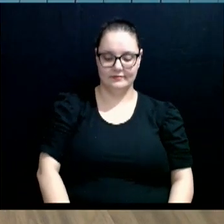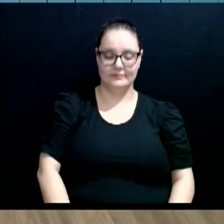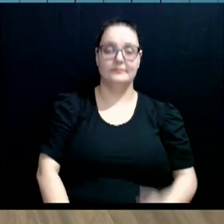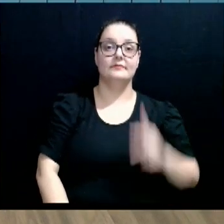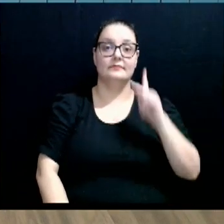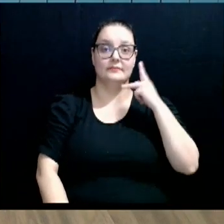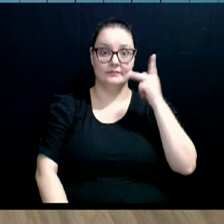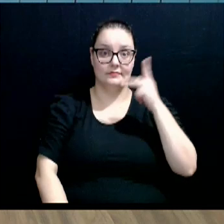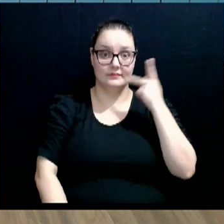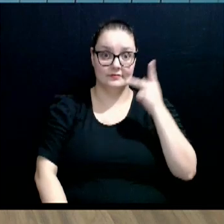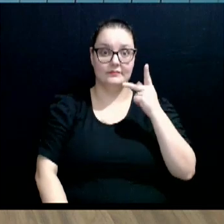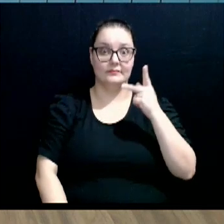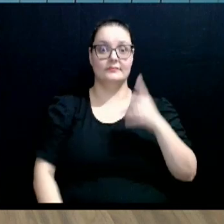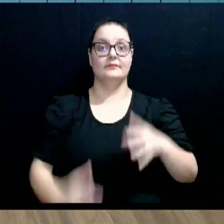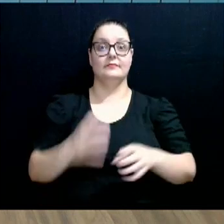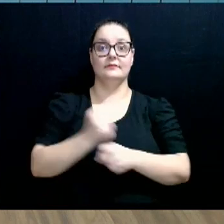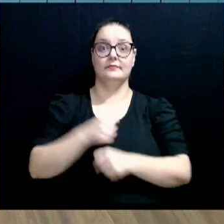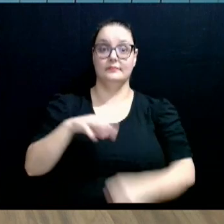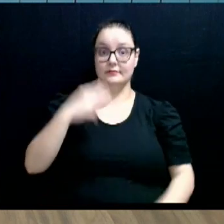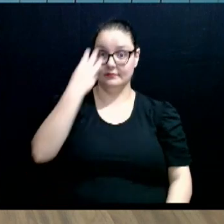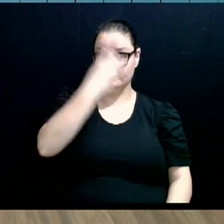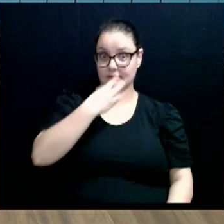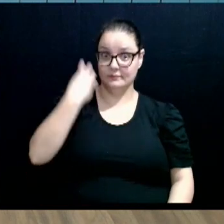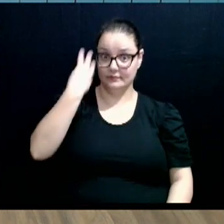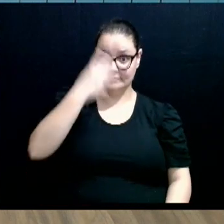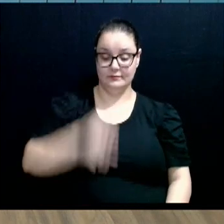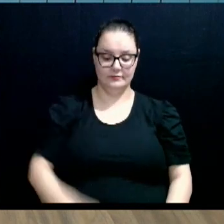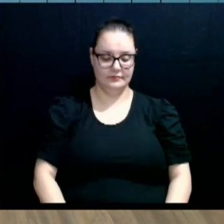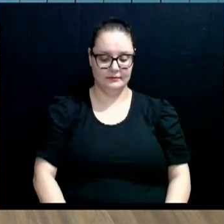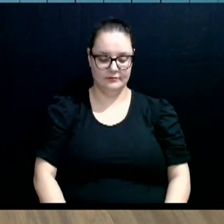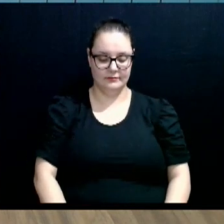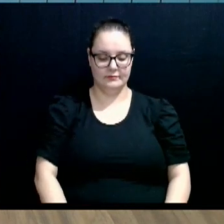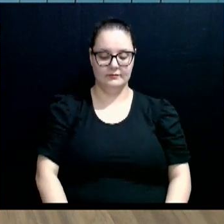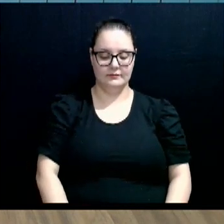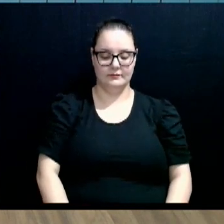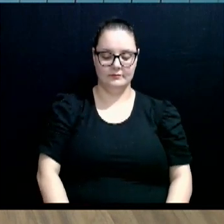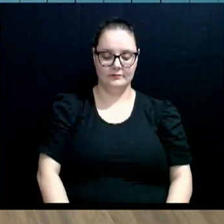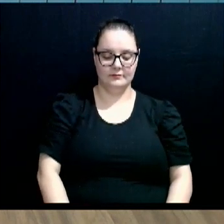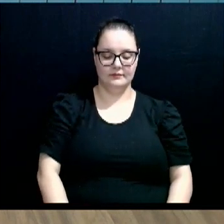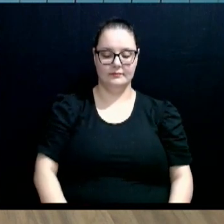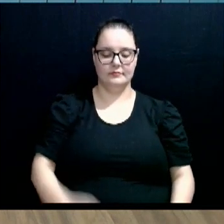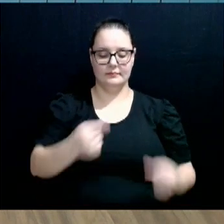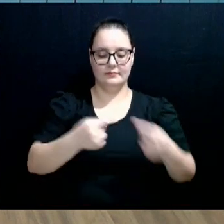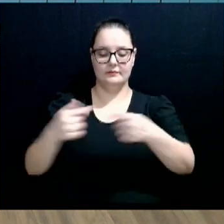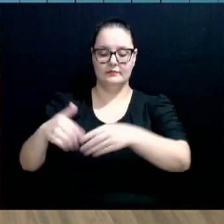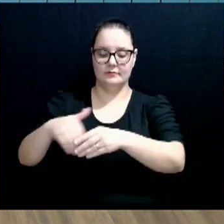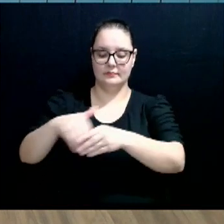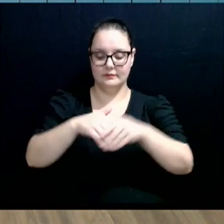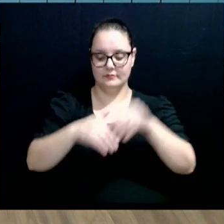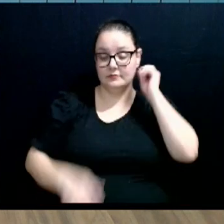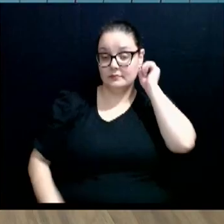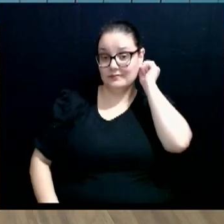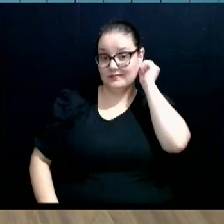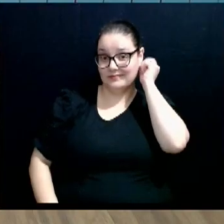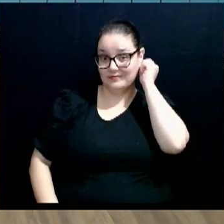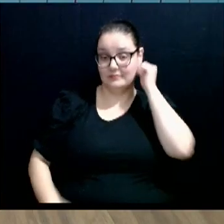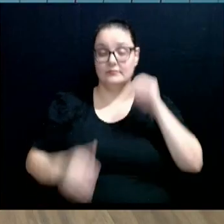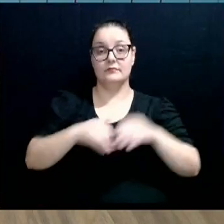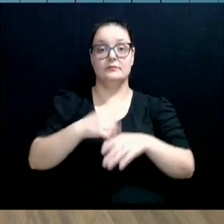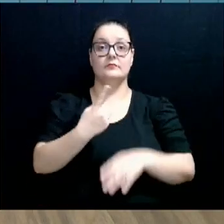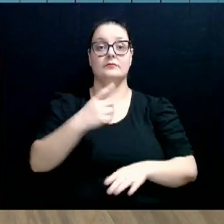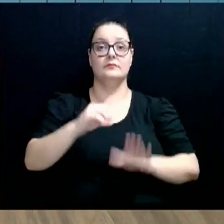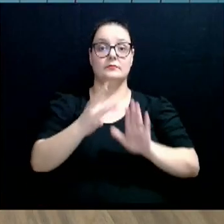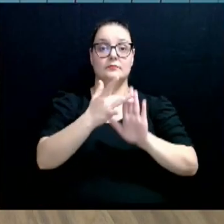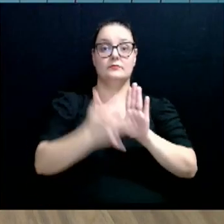por mais de 3 horas para discutir e votar 10 projetos que estavam na pauta. O repórter André Aranha